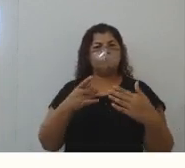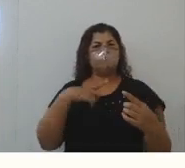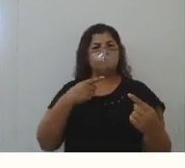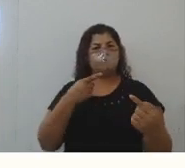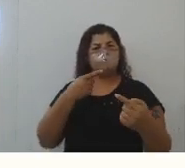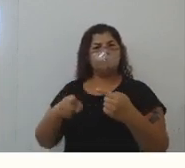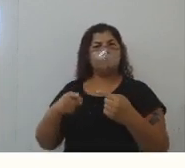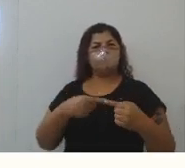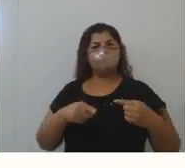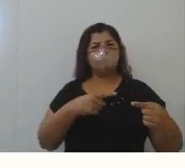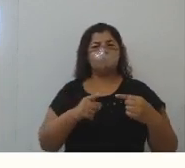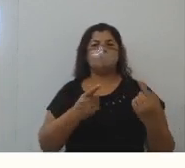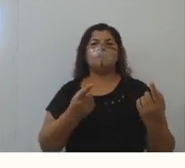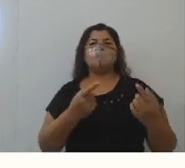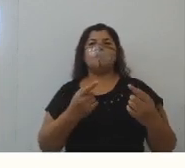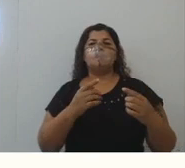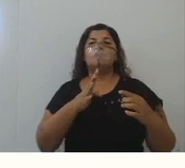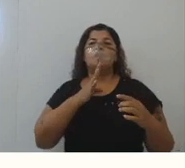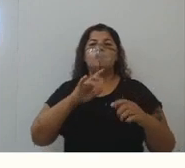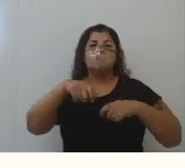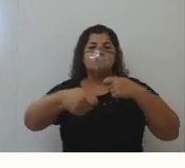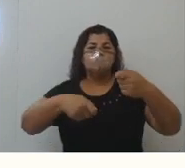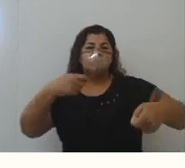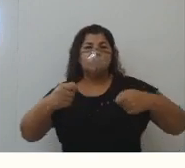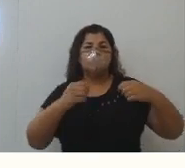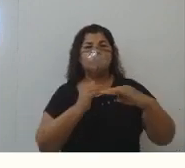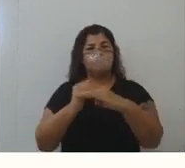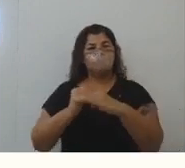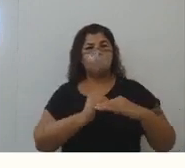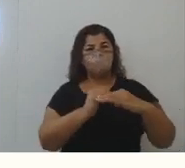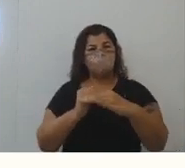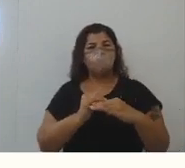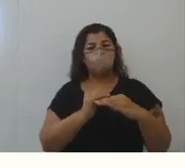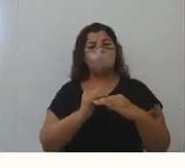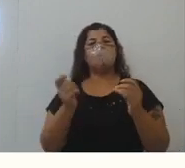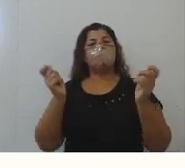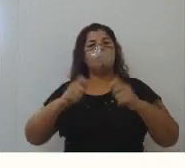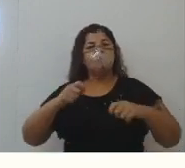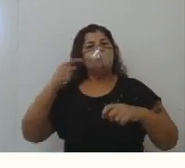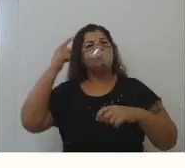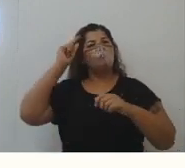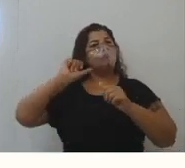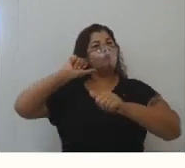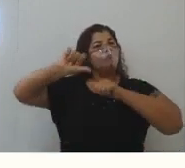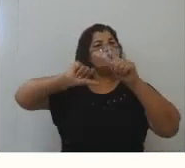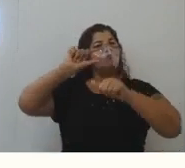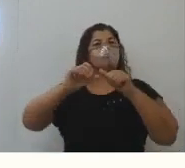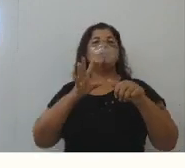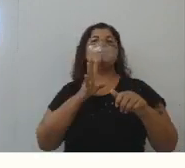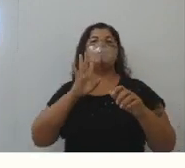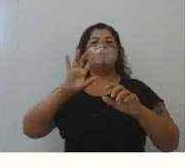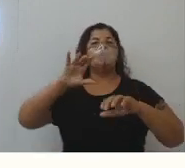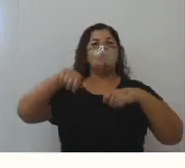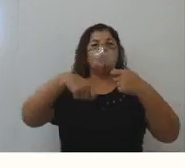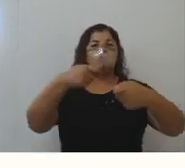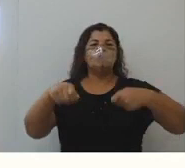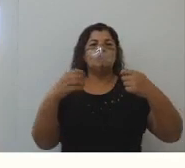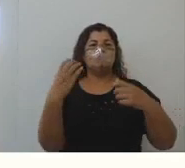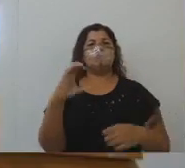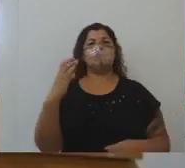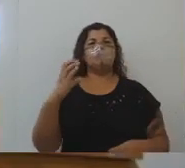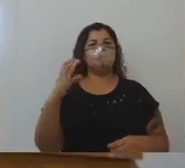conhecimento do senso comum e possibilita a construção do conhecimento científico, certo? Então, o que é que eu posso dizer